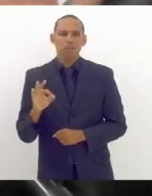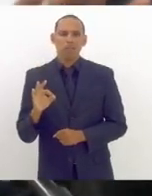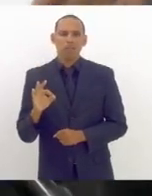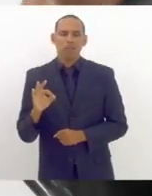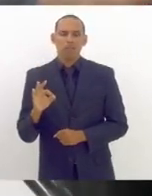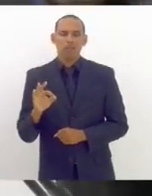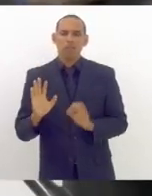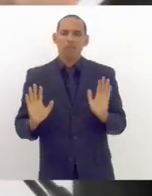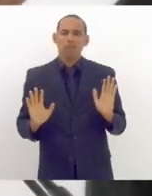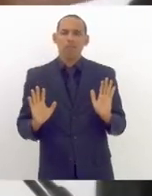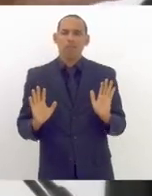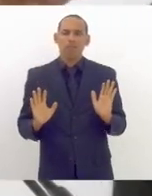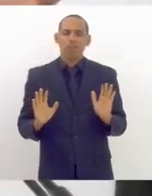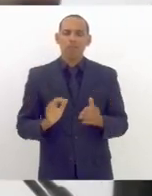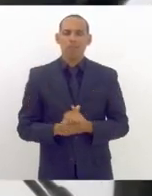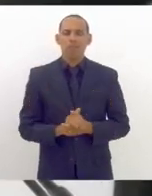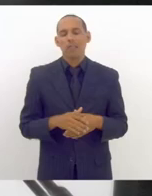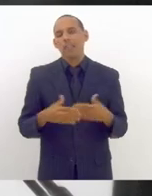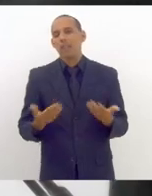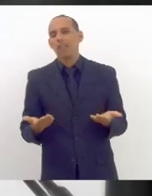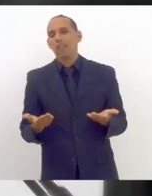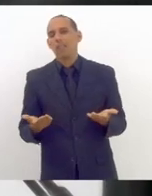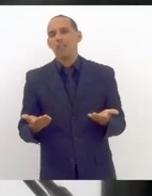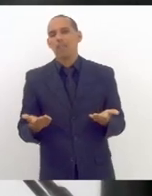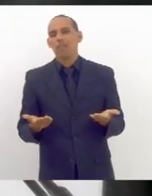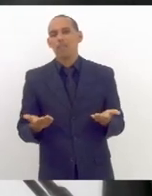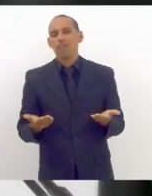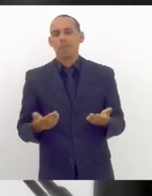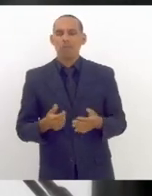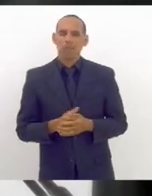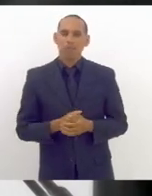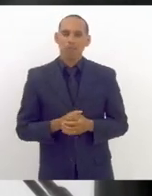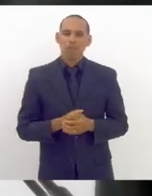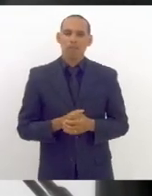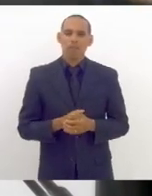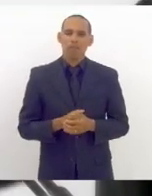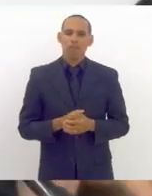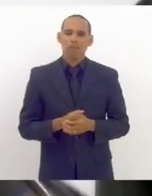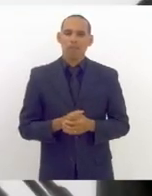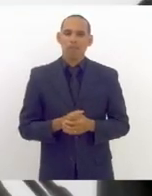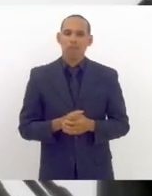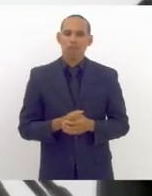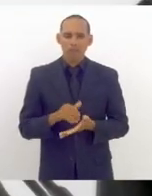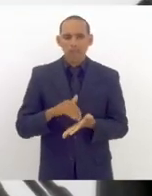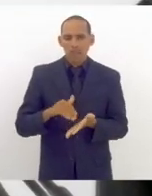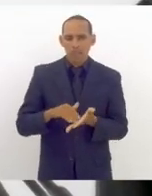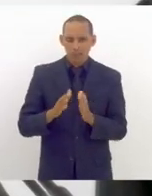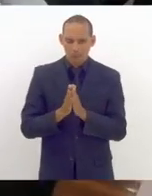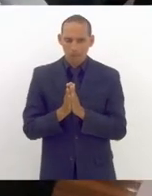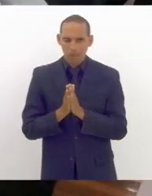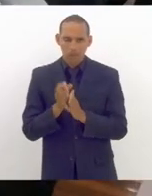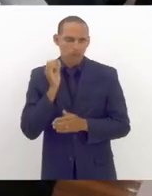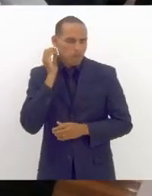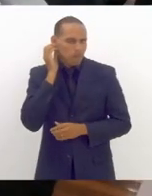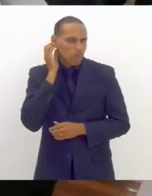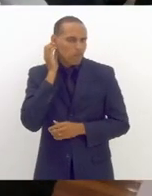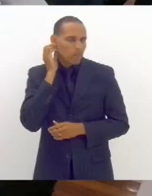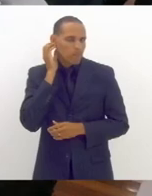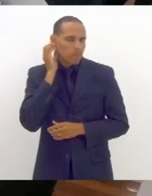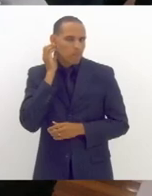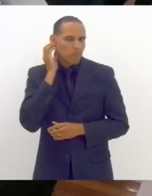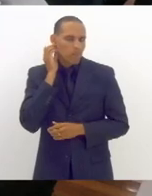então já que há já secretário por favor